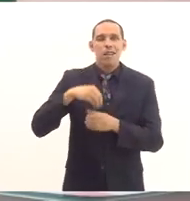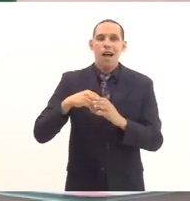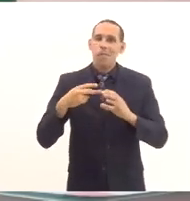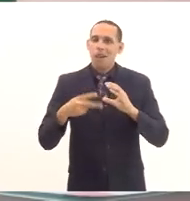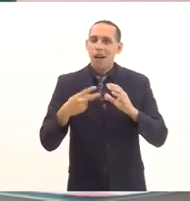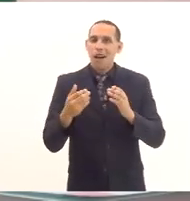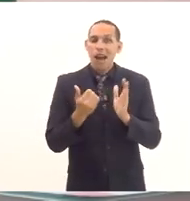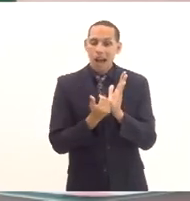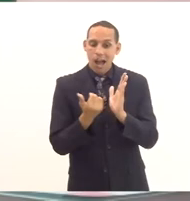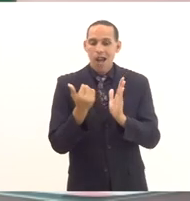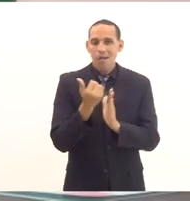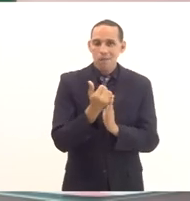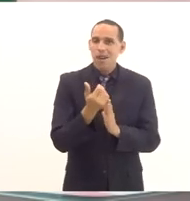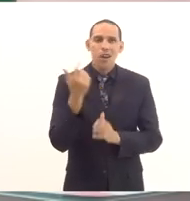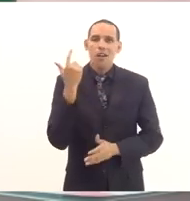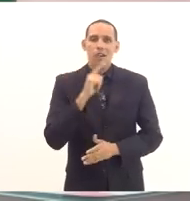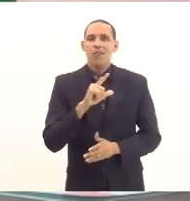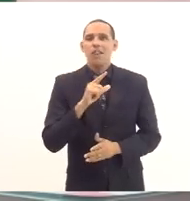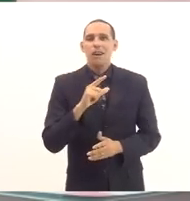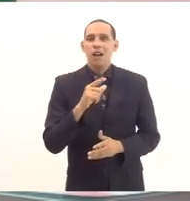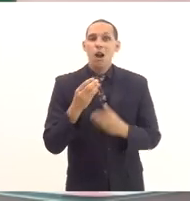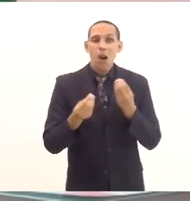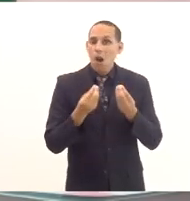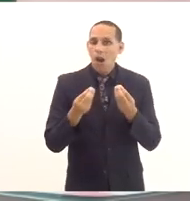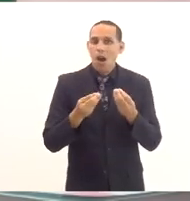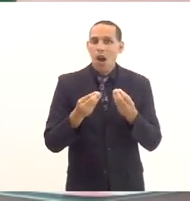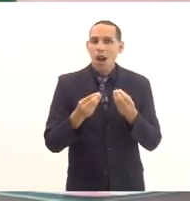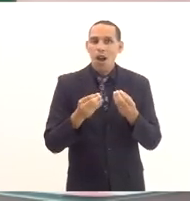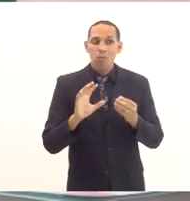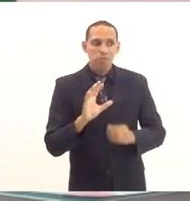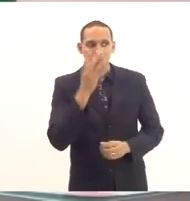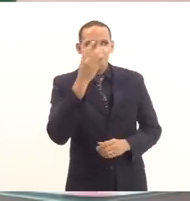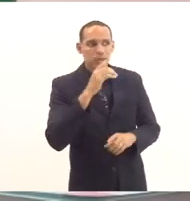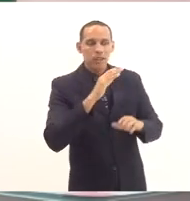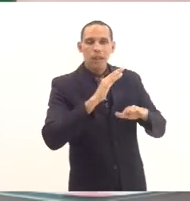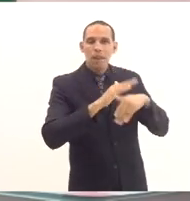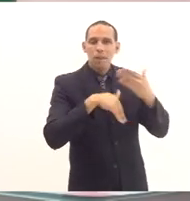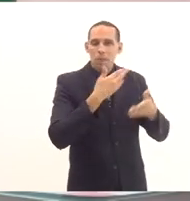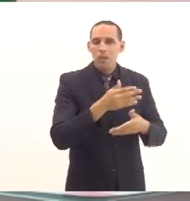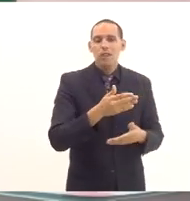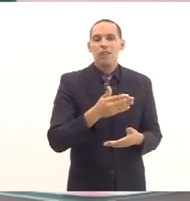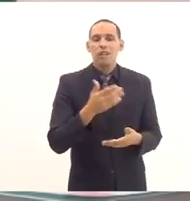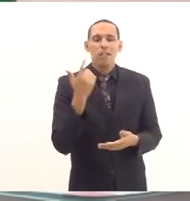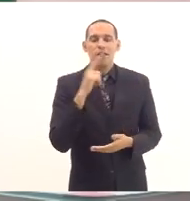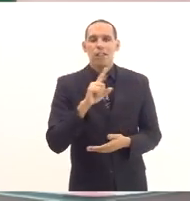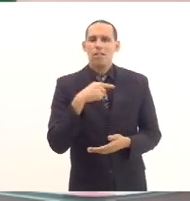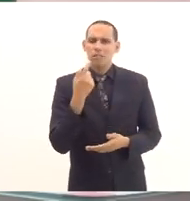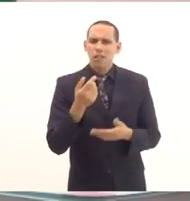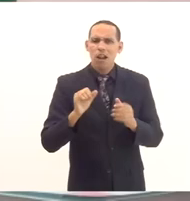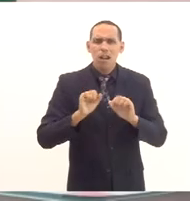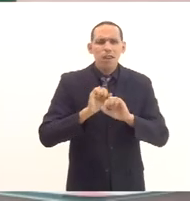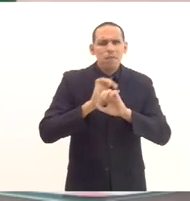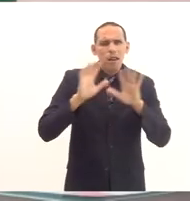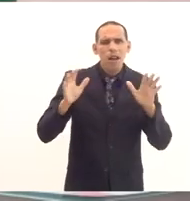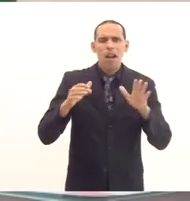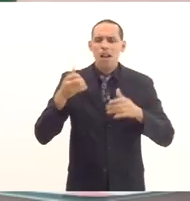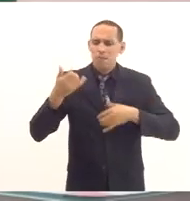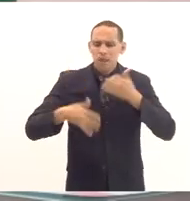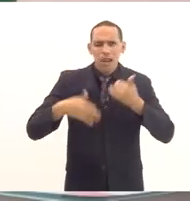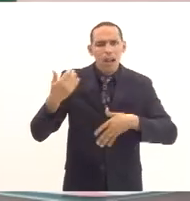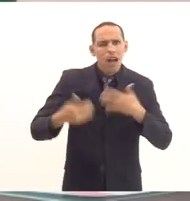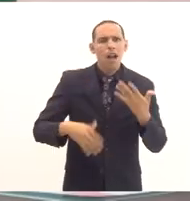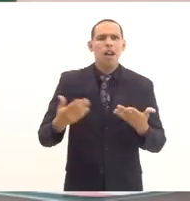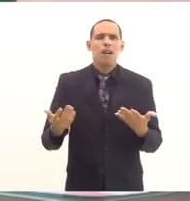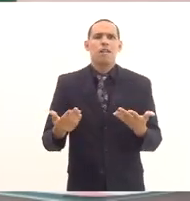Municipal incrivelmente depois da tragédia o momento que a gente quer transparência que a gente cobra a solução explicação